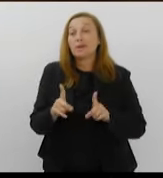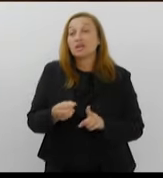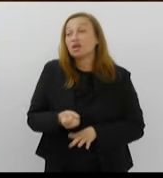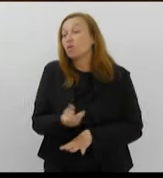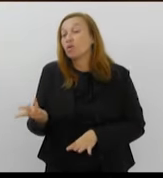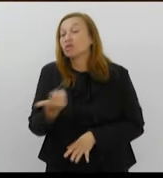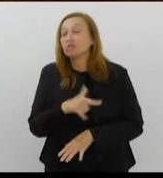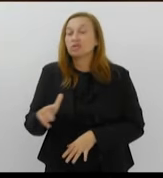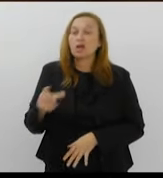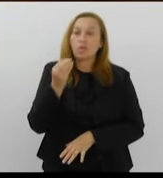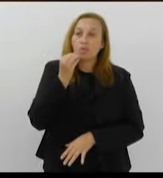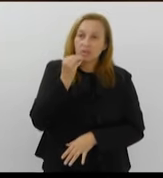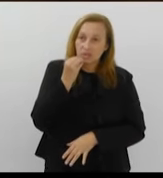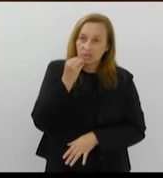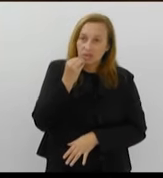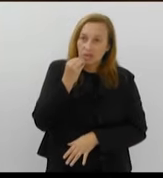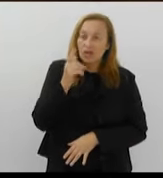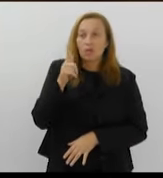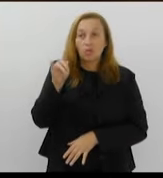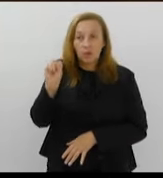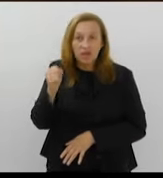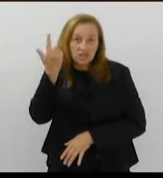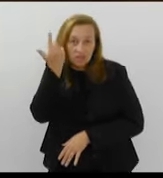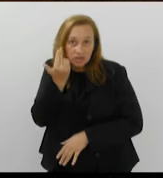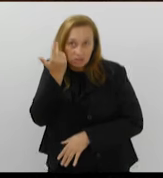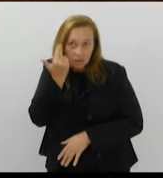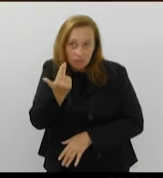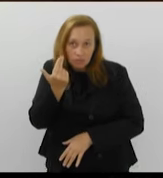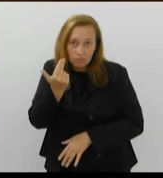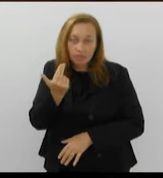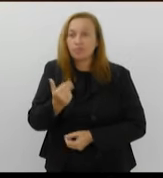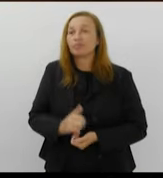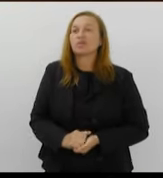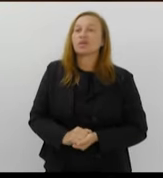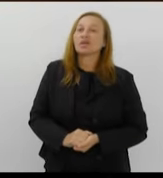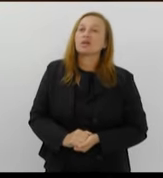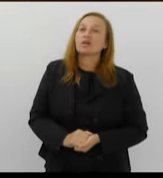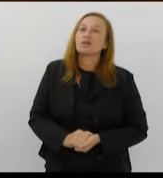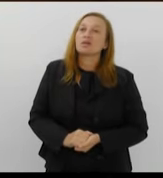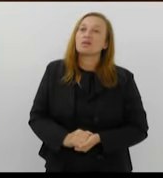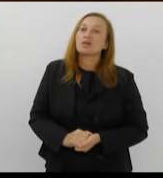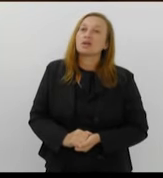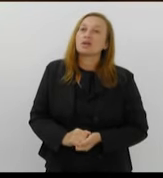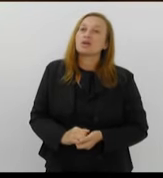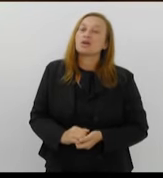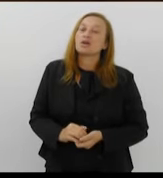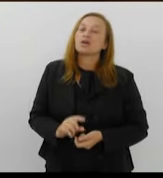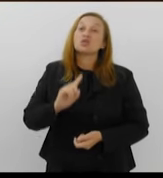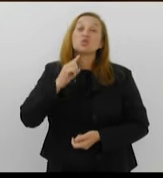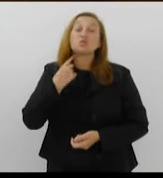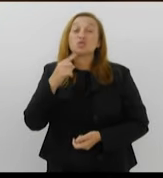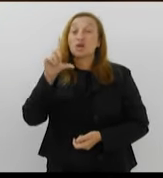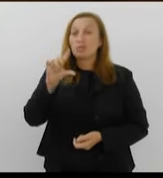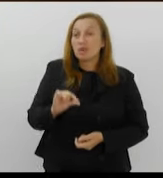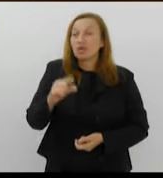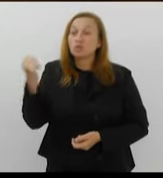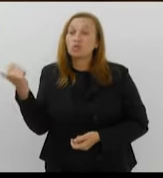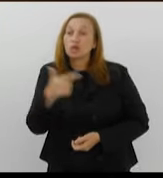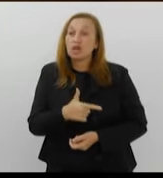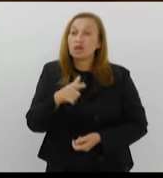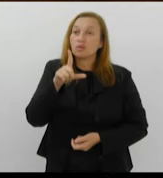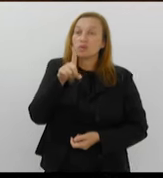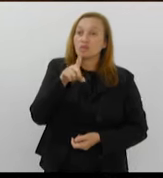não tem essa oportunidade, o gás natural, ele é muito menos poluente que o diesel